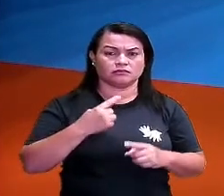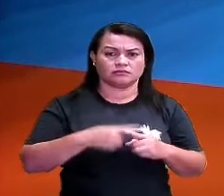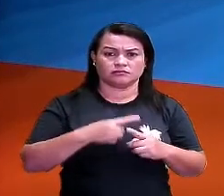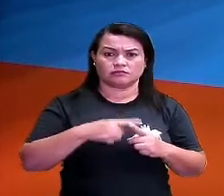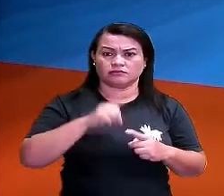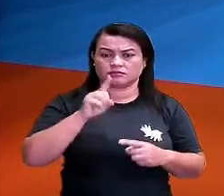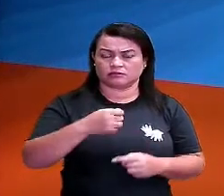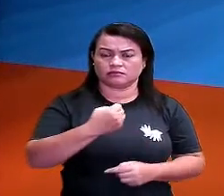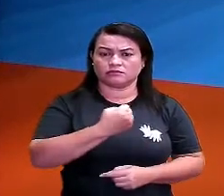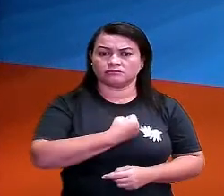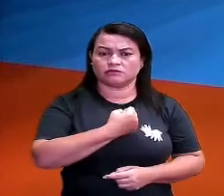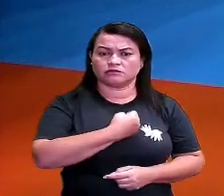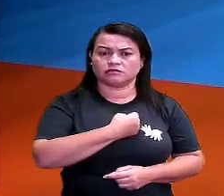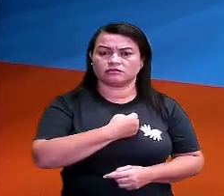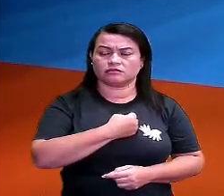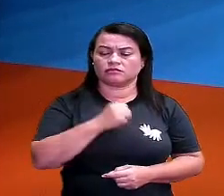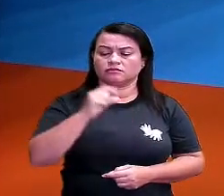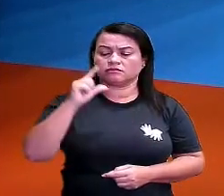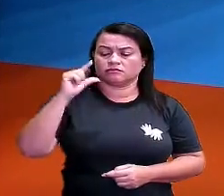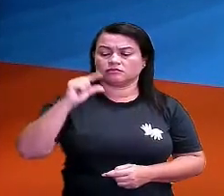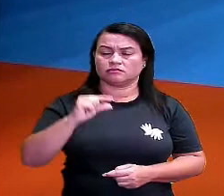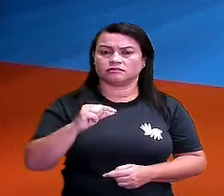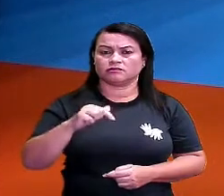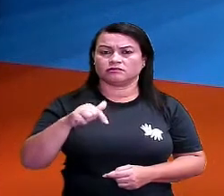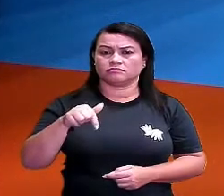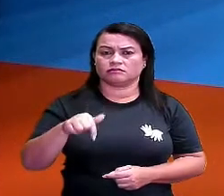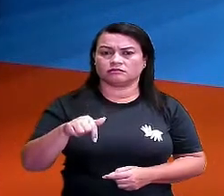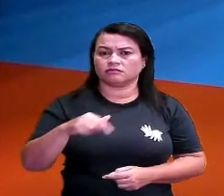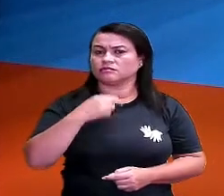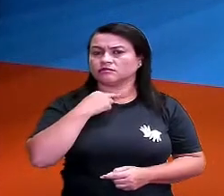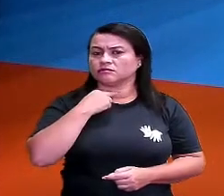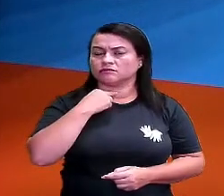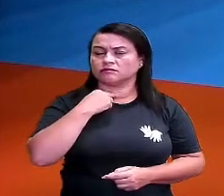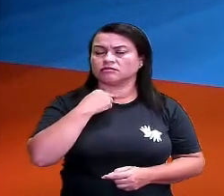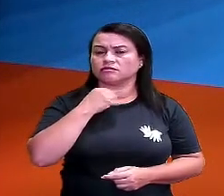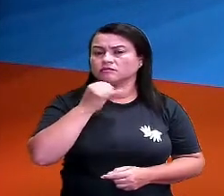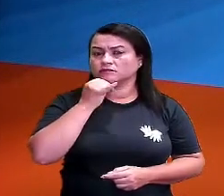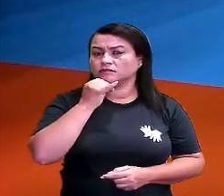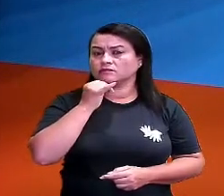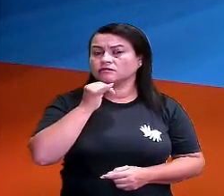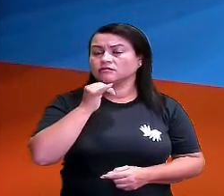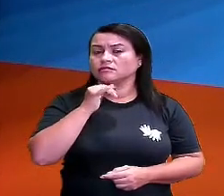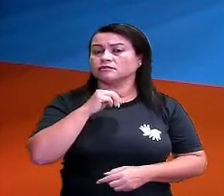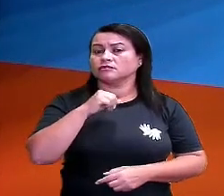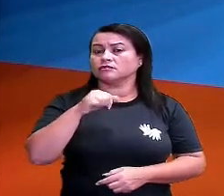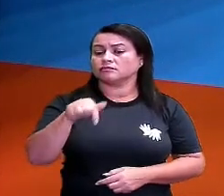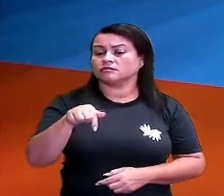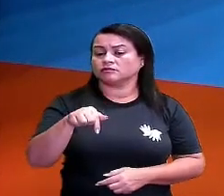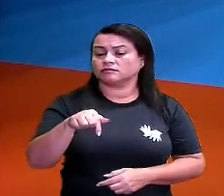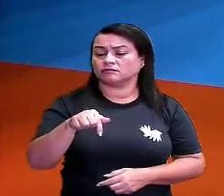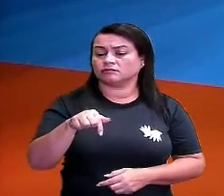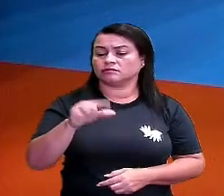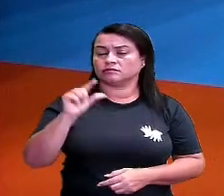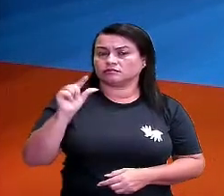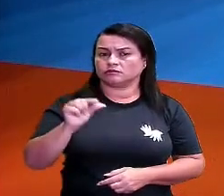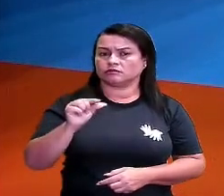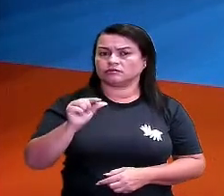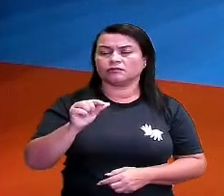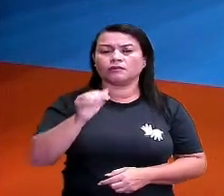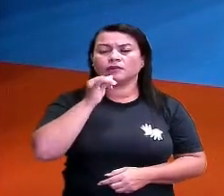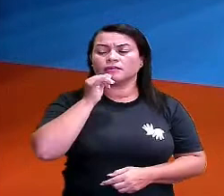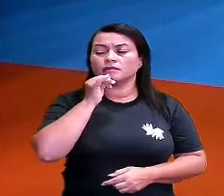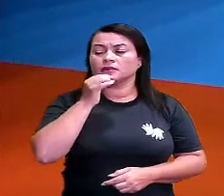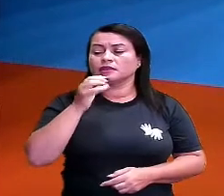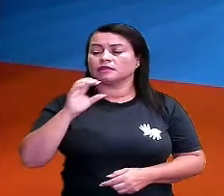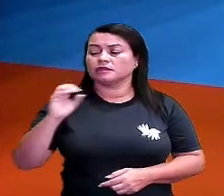que 7. Se passar de 7, eu não vou poder dividir ainda. Então, ele tem que estar ali entre 0